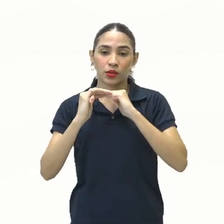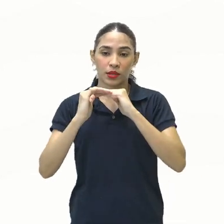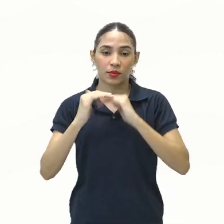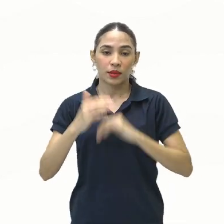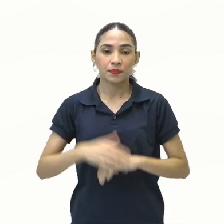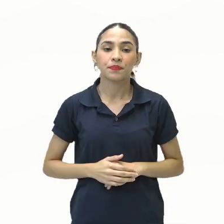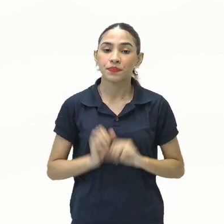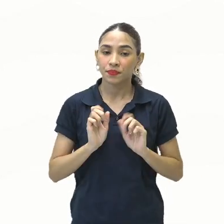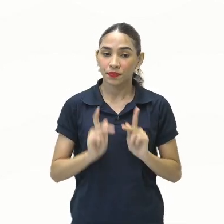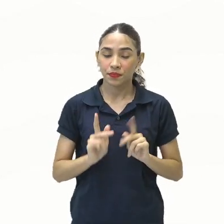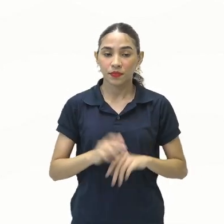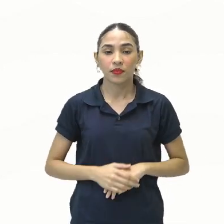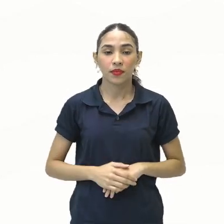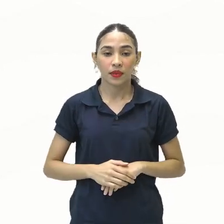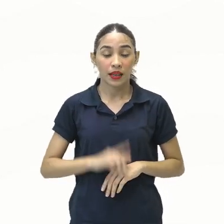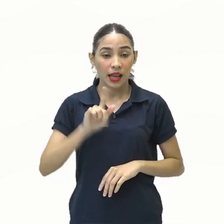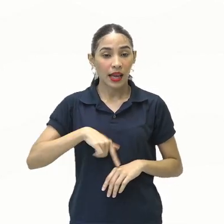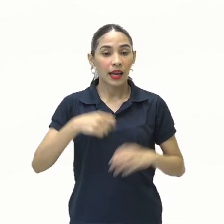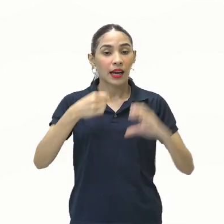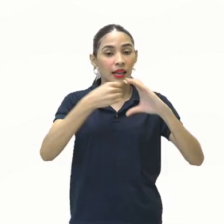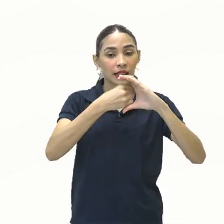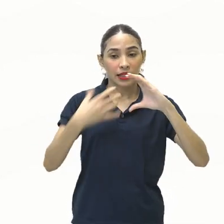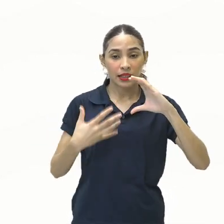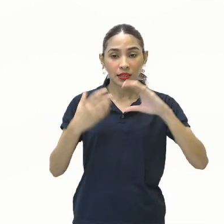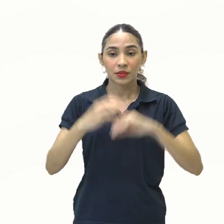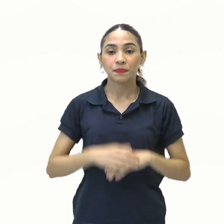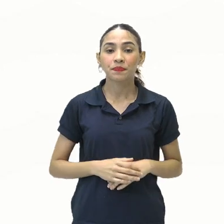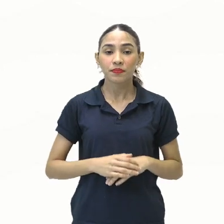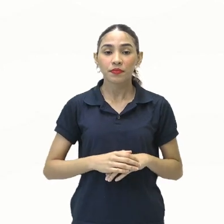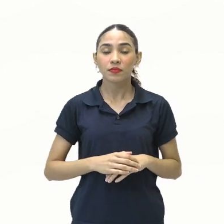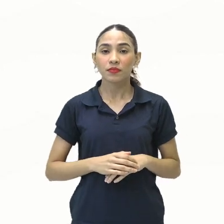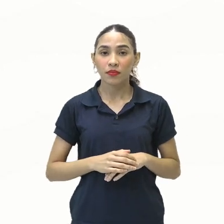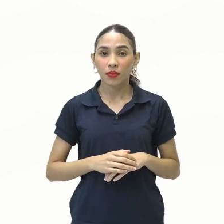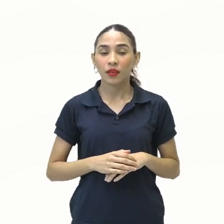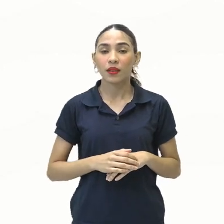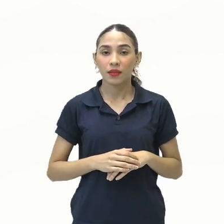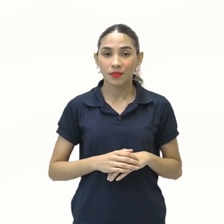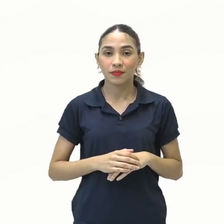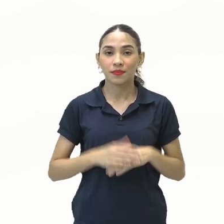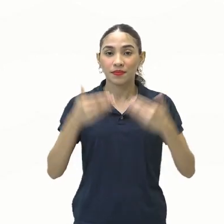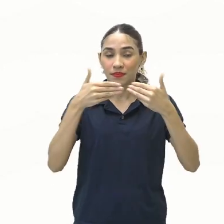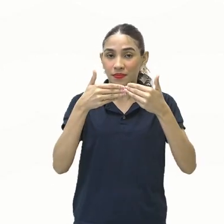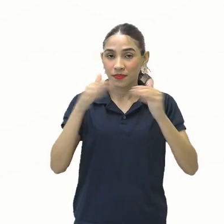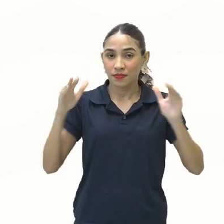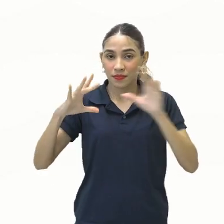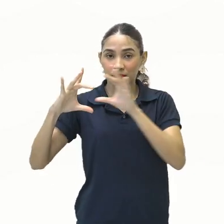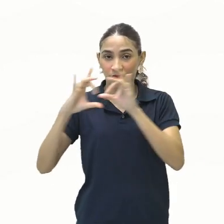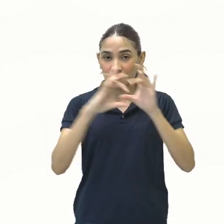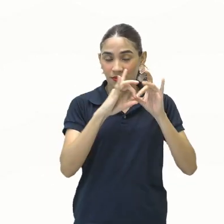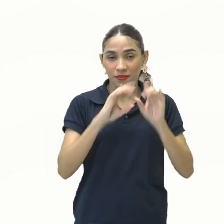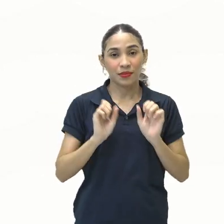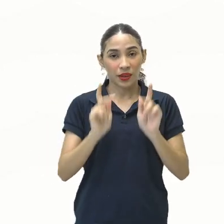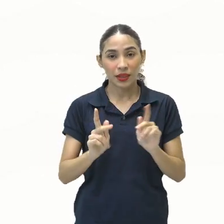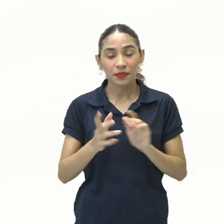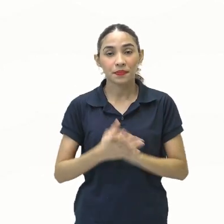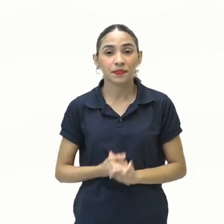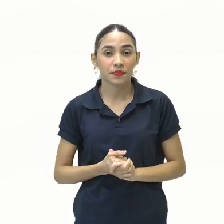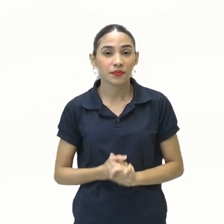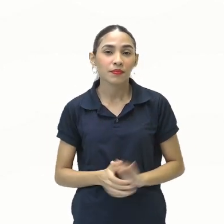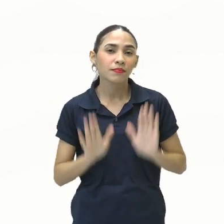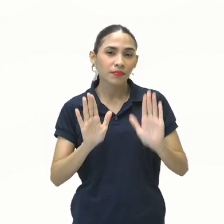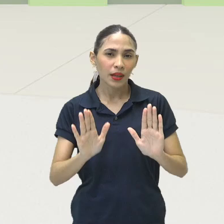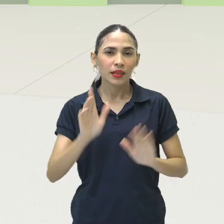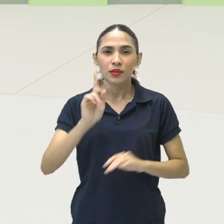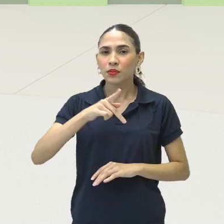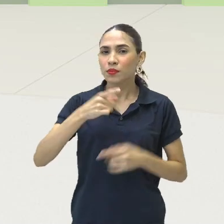homogênea. Certo? Essa é a classificação das cadeias abertas. Ok, mas por